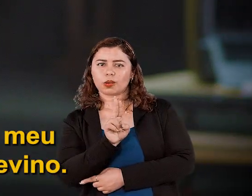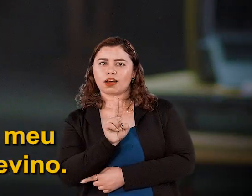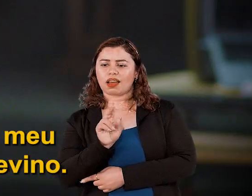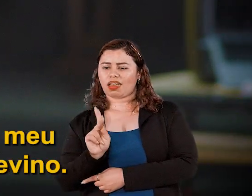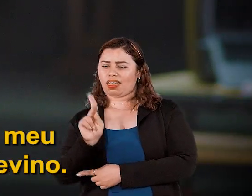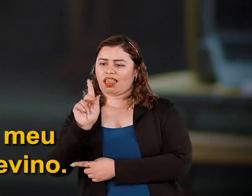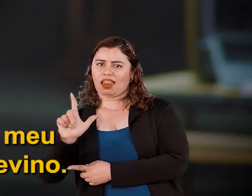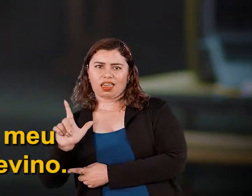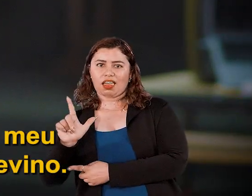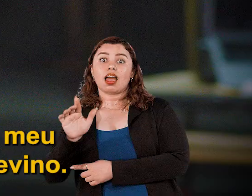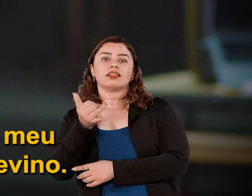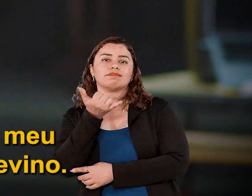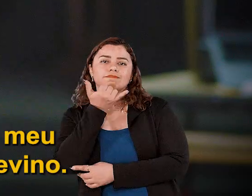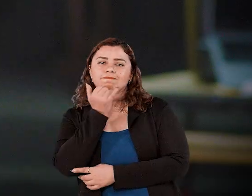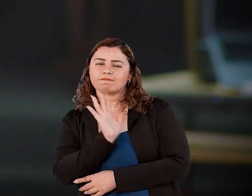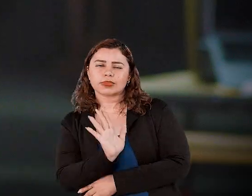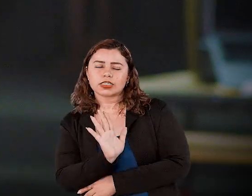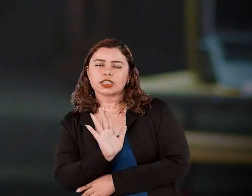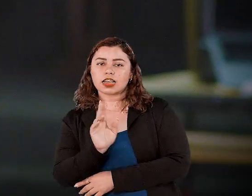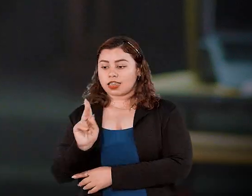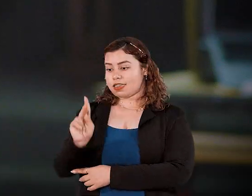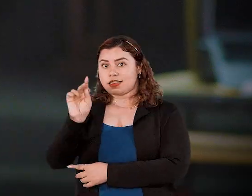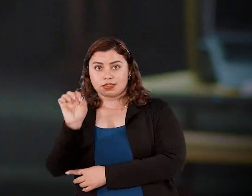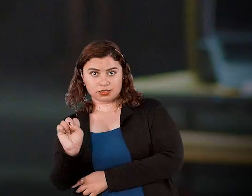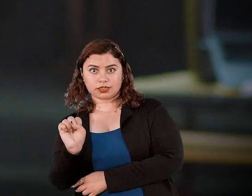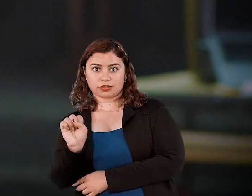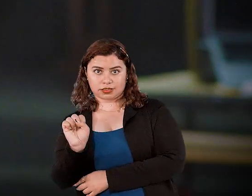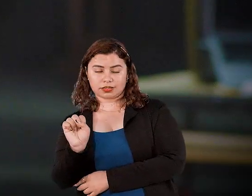pessoa chamada Kennedy